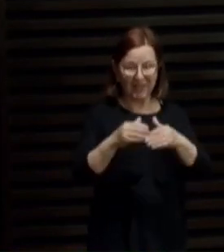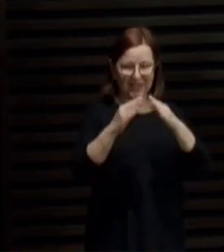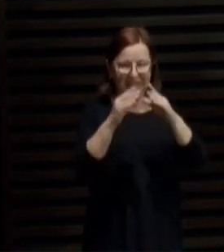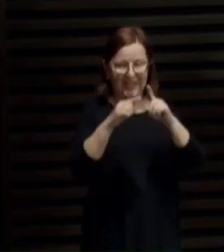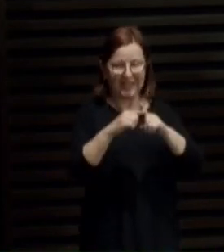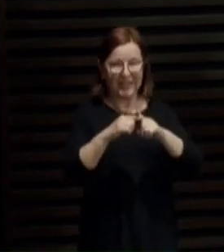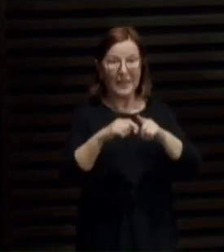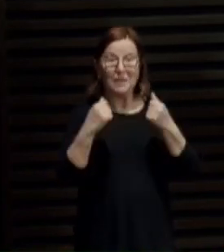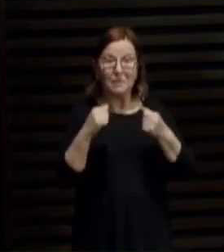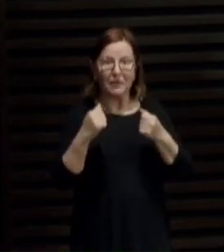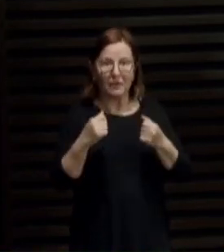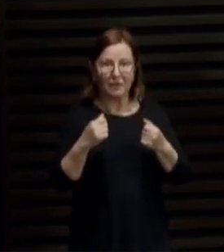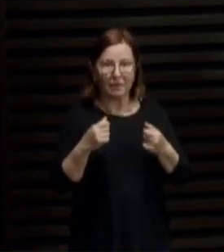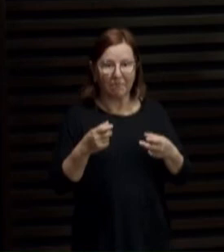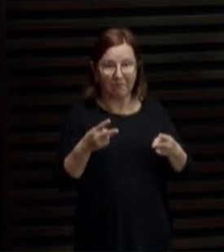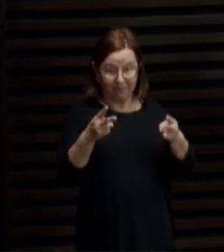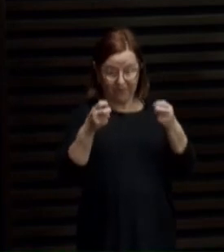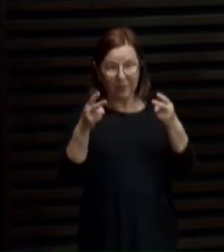precisa estar atenta.